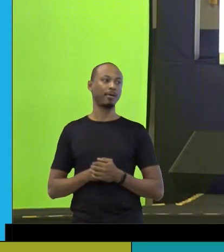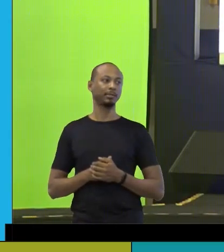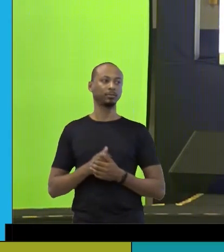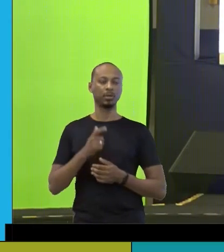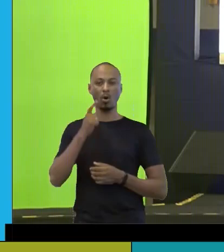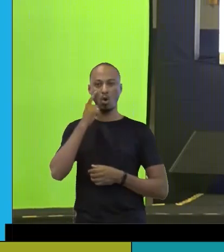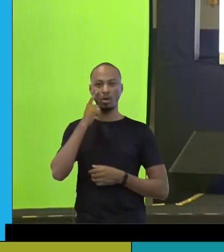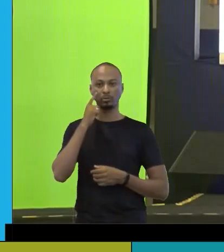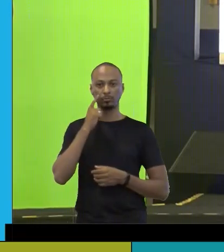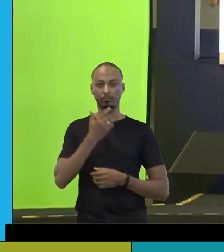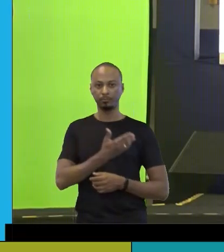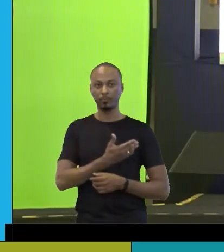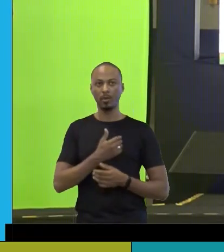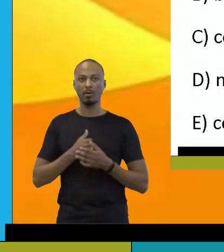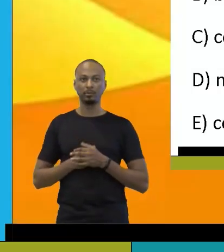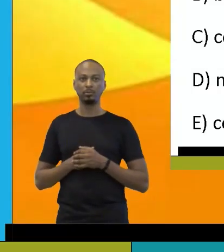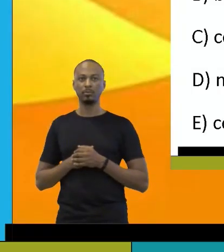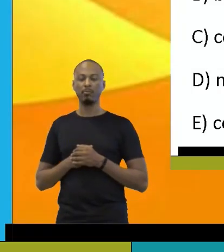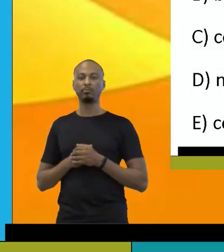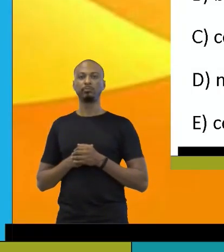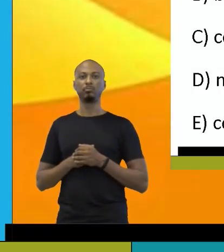12.